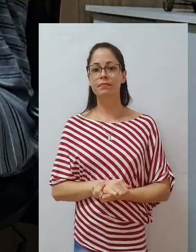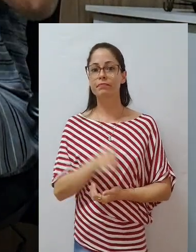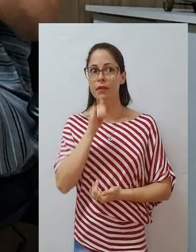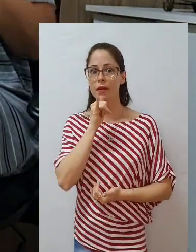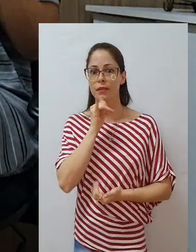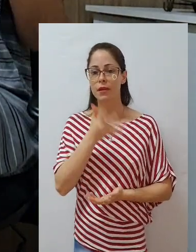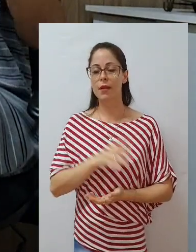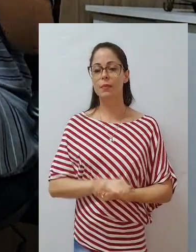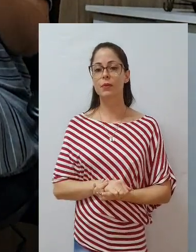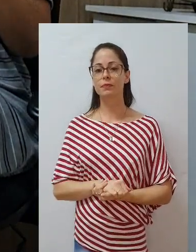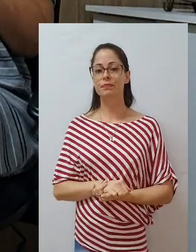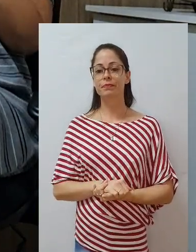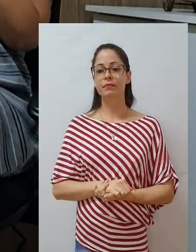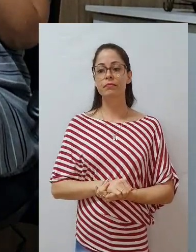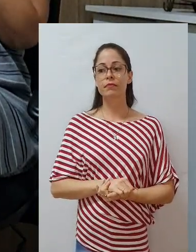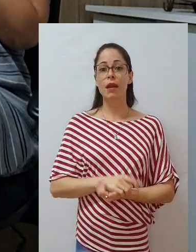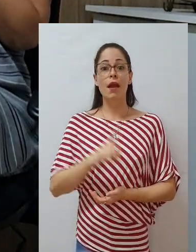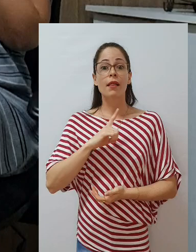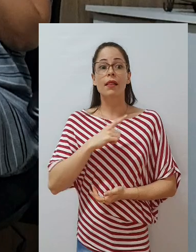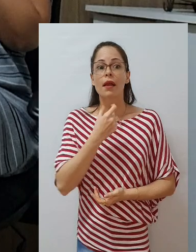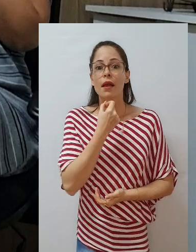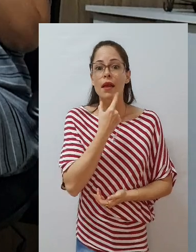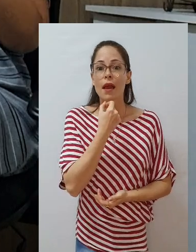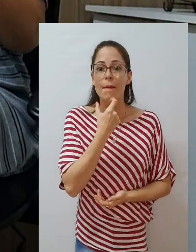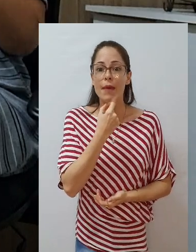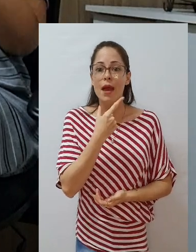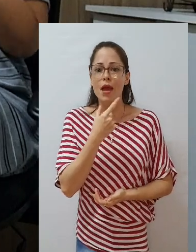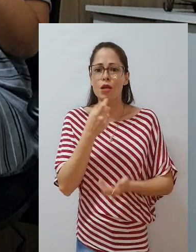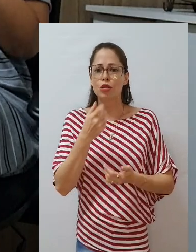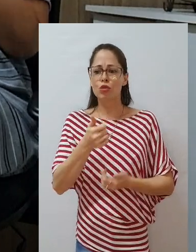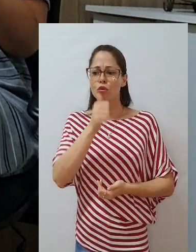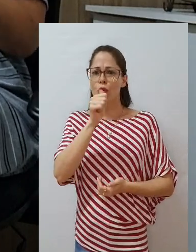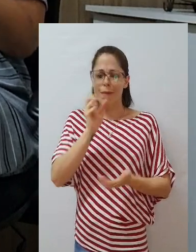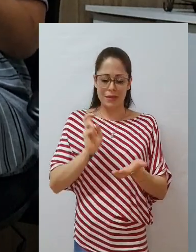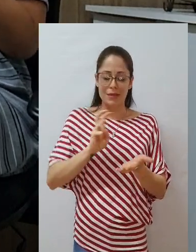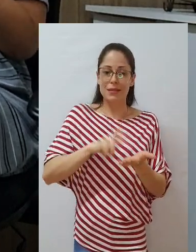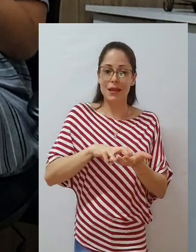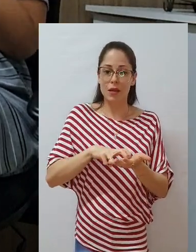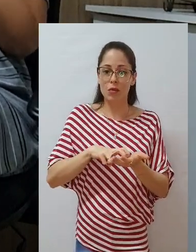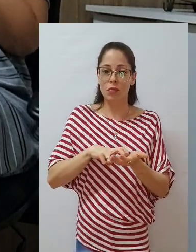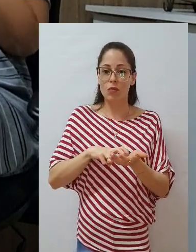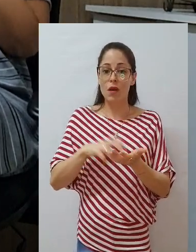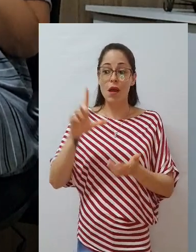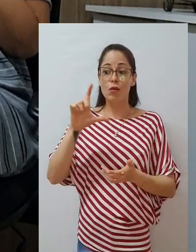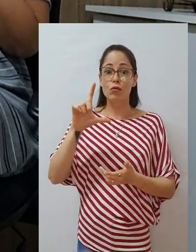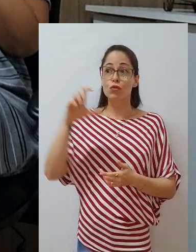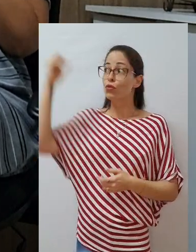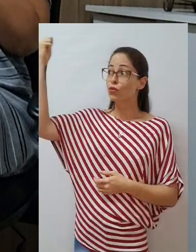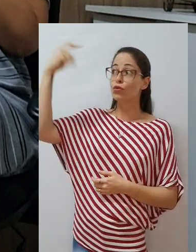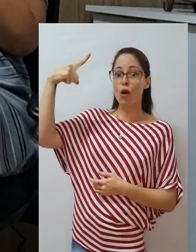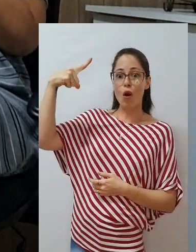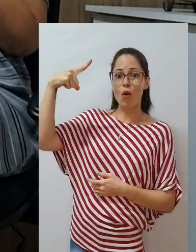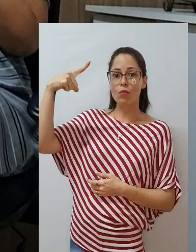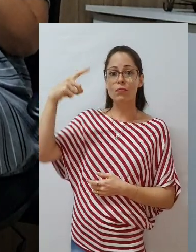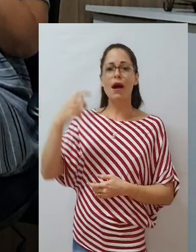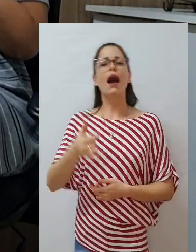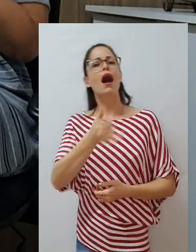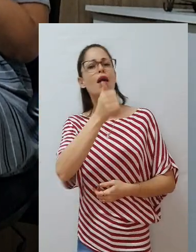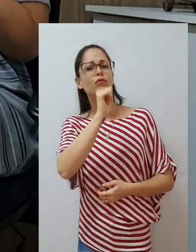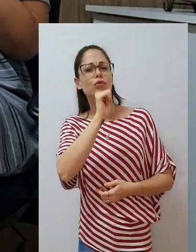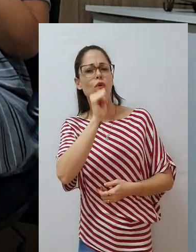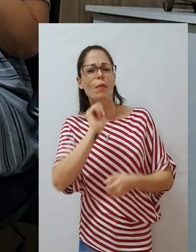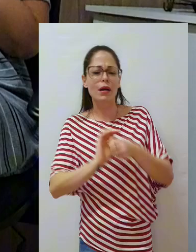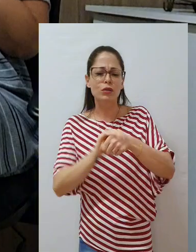já viram, né? Tem um remédio, tem para tomar de manhã. Vai lá, desenha um solzinho. Pra noite, desenha